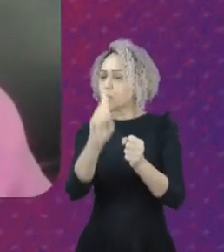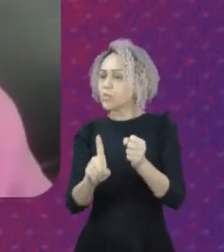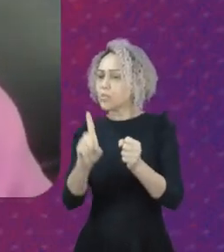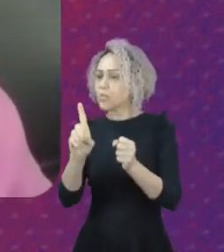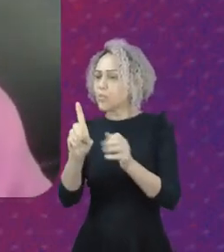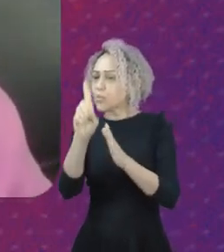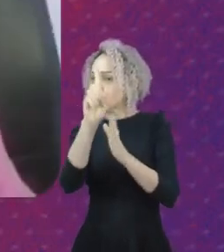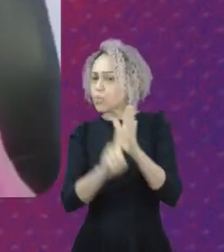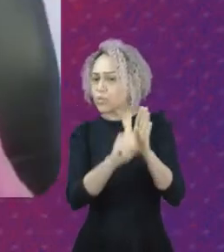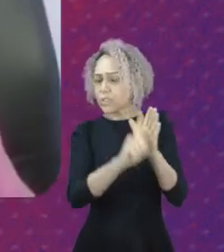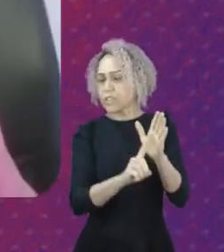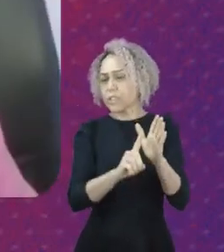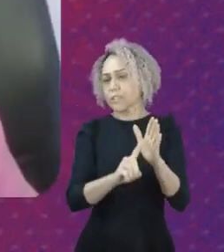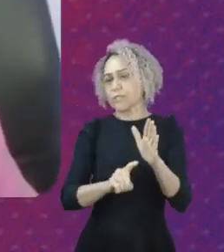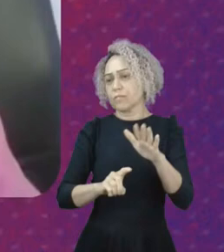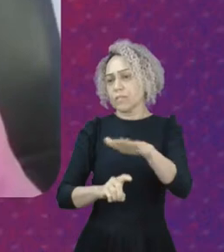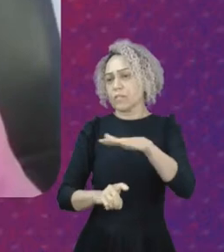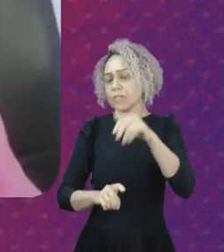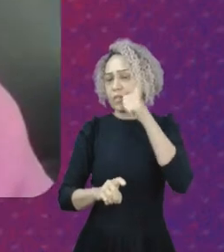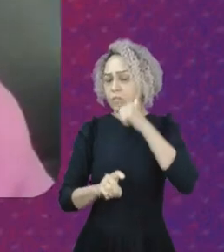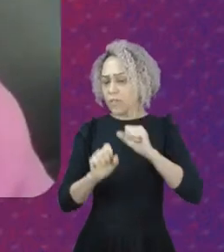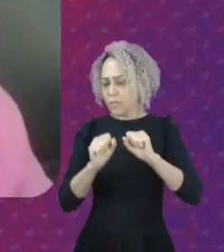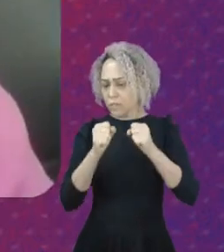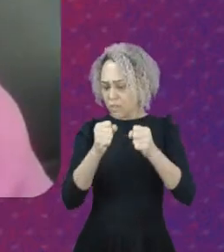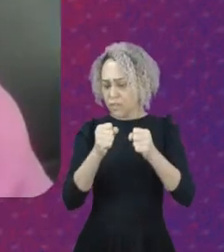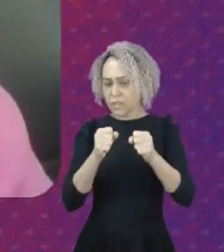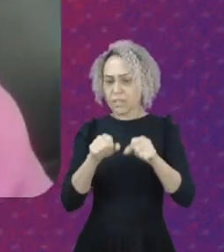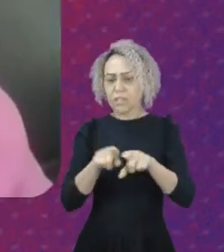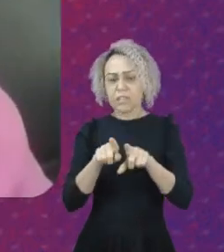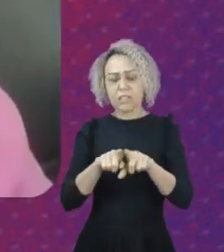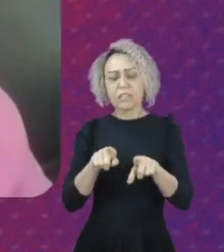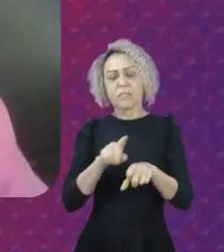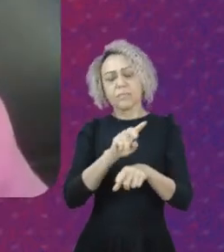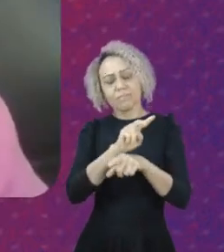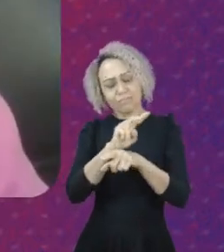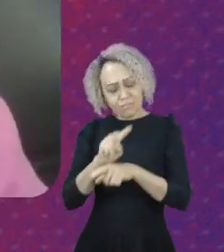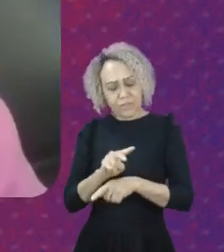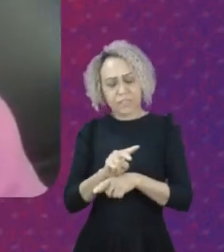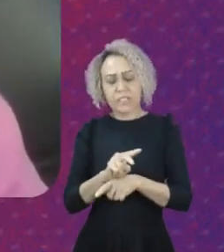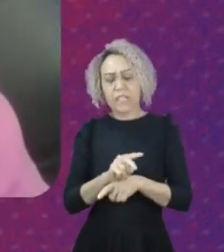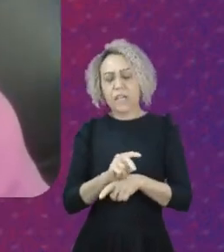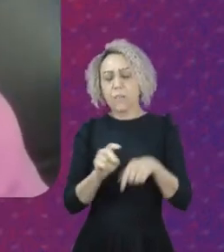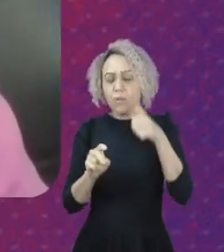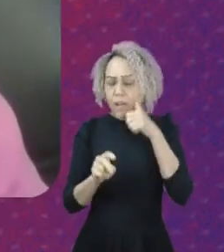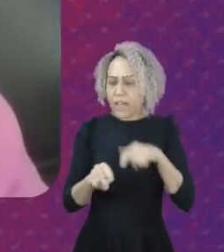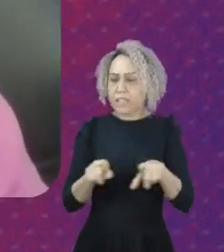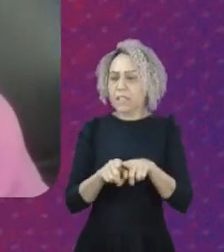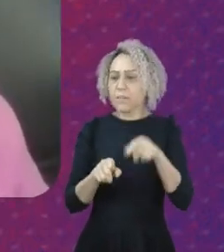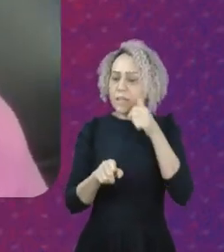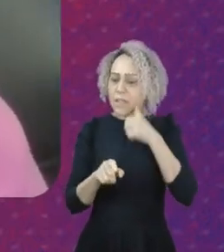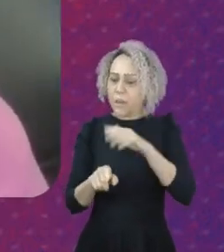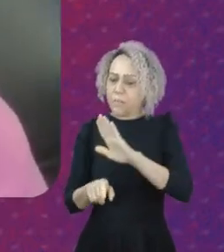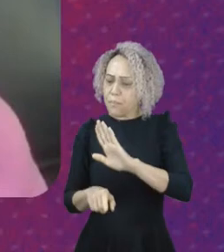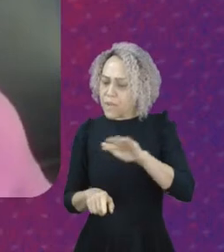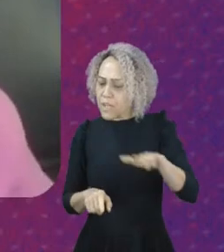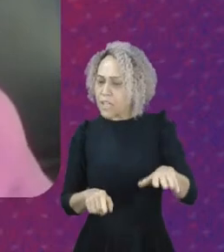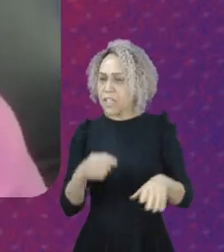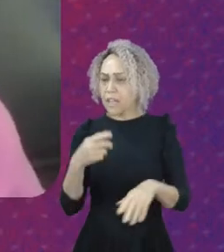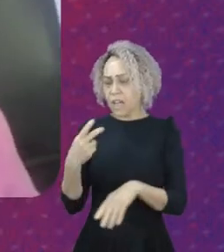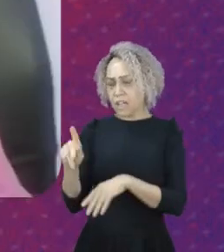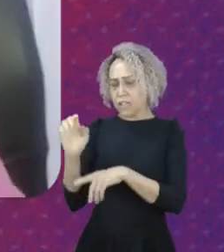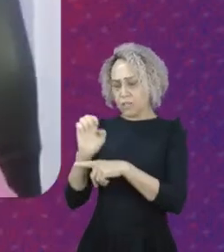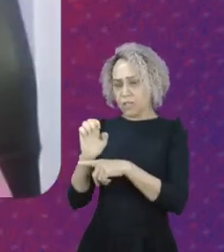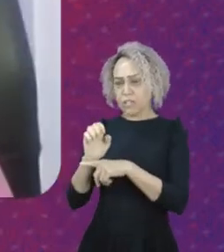e de defesa de direitos de mulheres e meninas aqui no estado de Alagoas. Hoje a gente vai ter